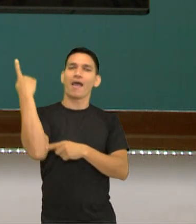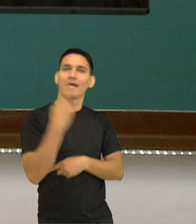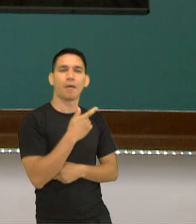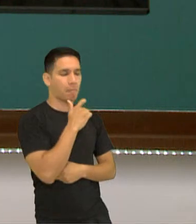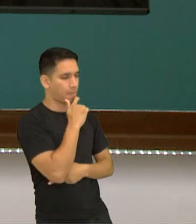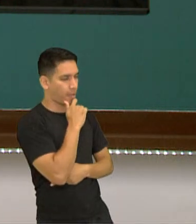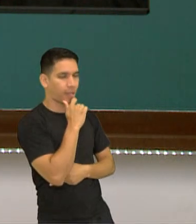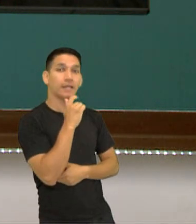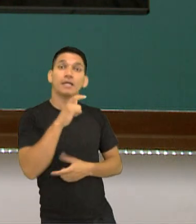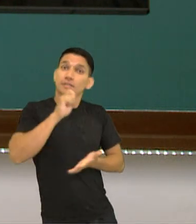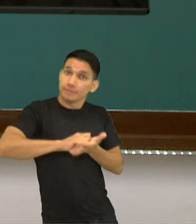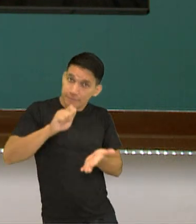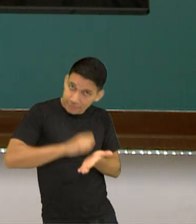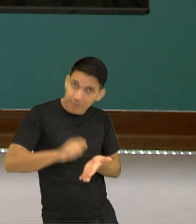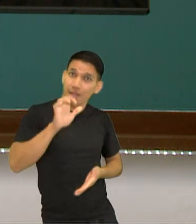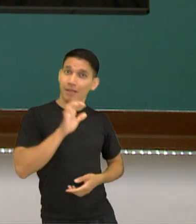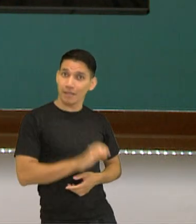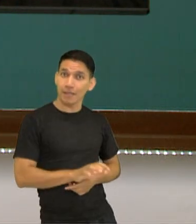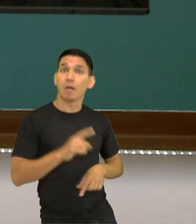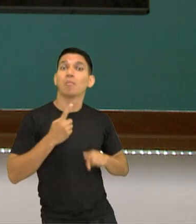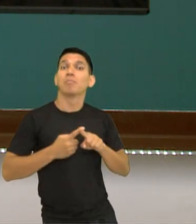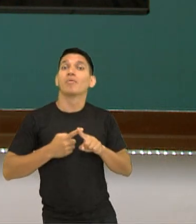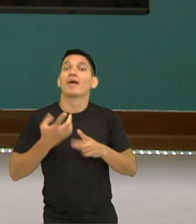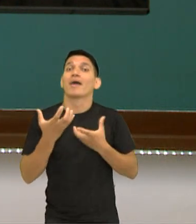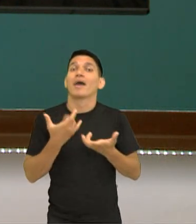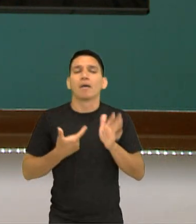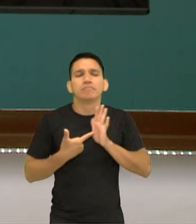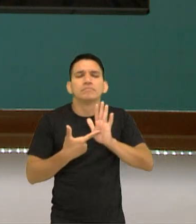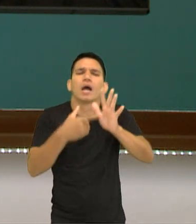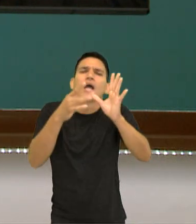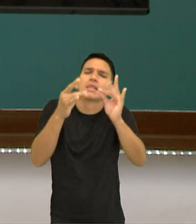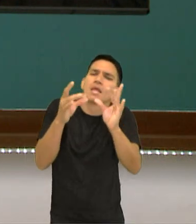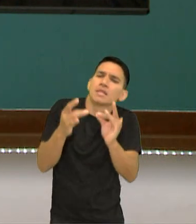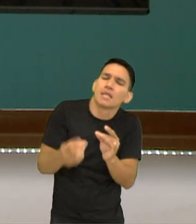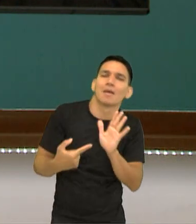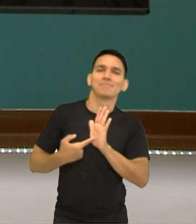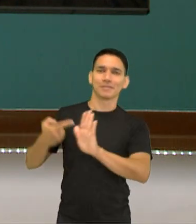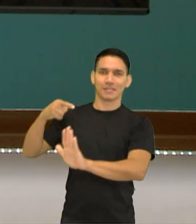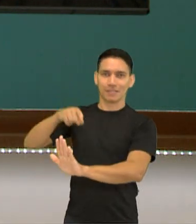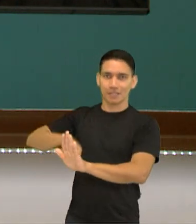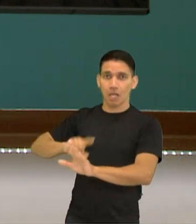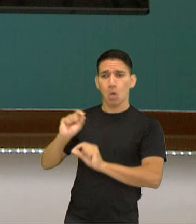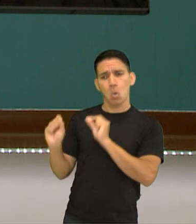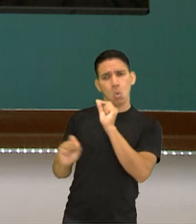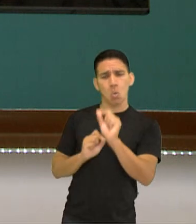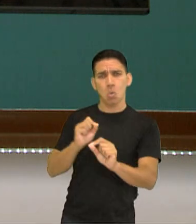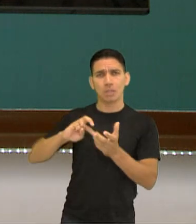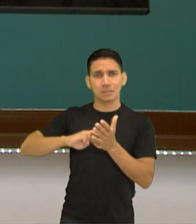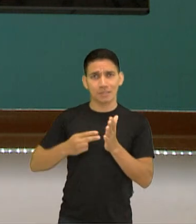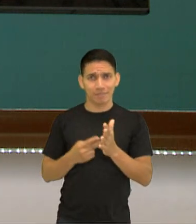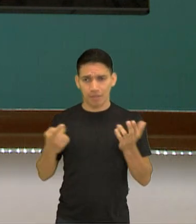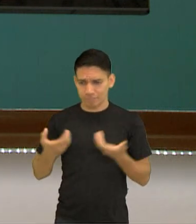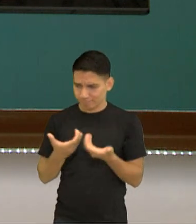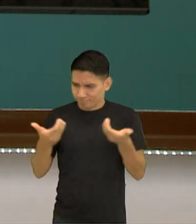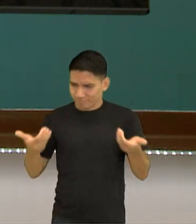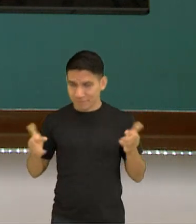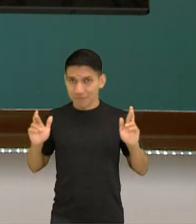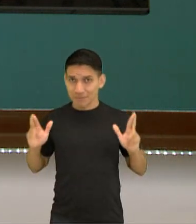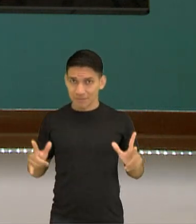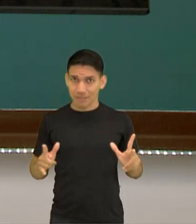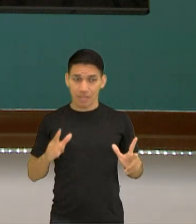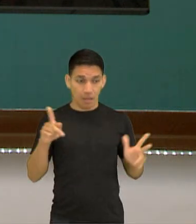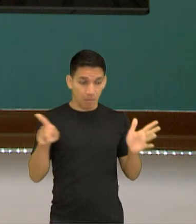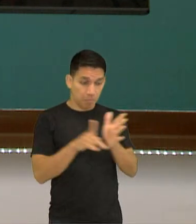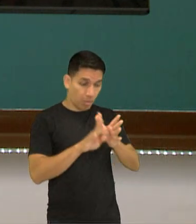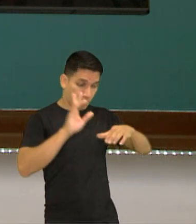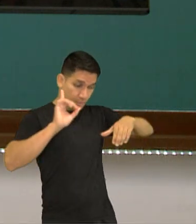da caverna justamente para representar de forma metafórica o que seria essa distinção. O interior